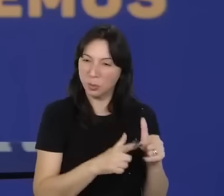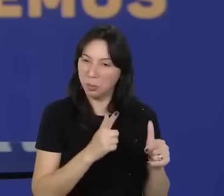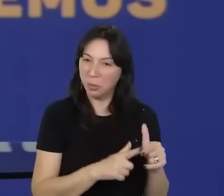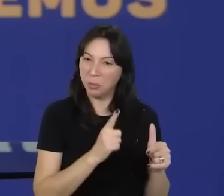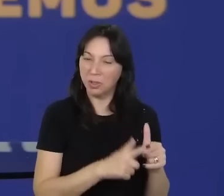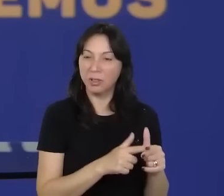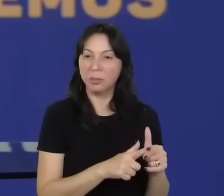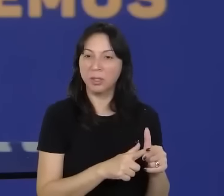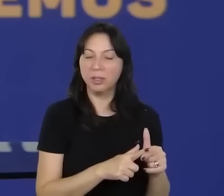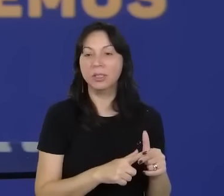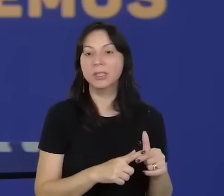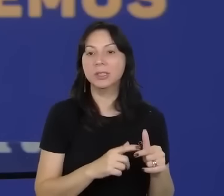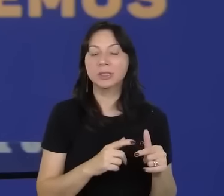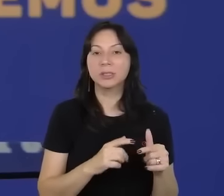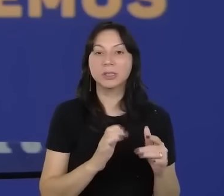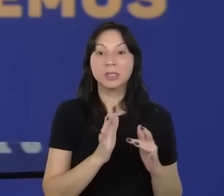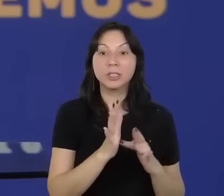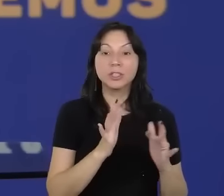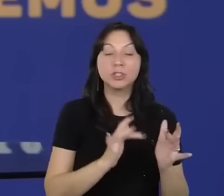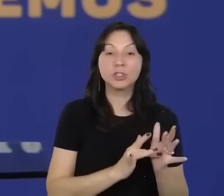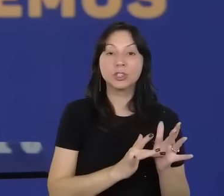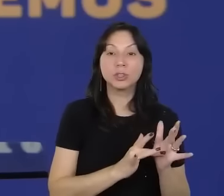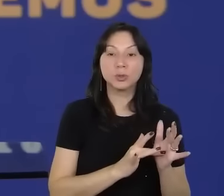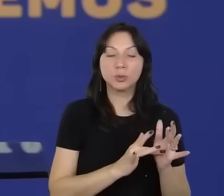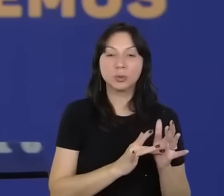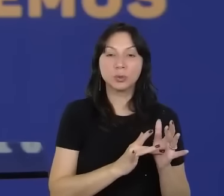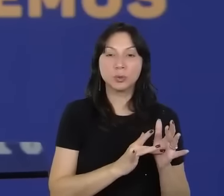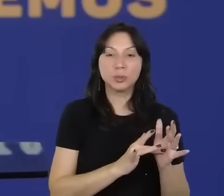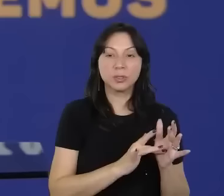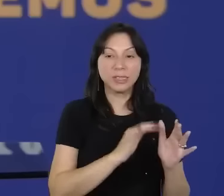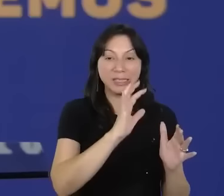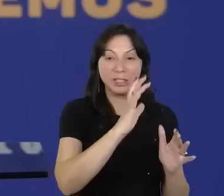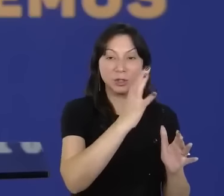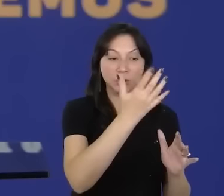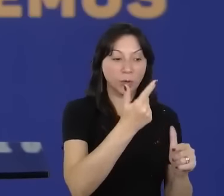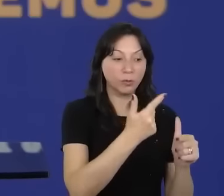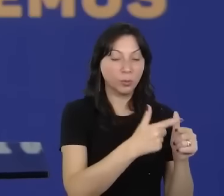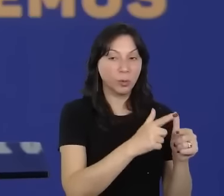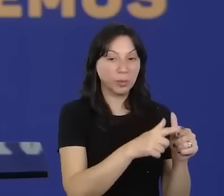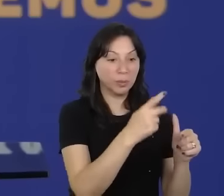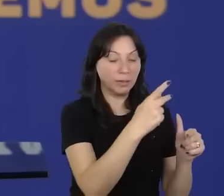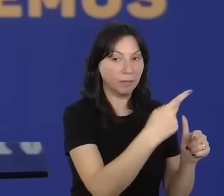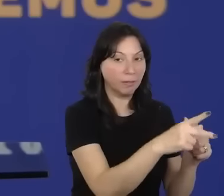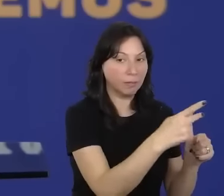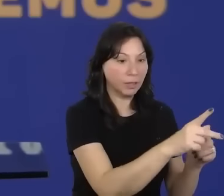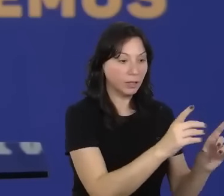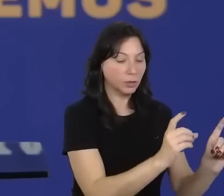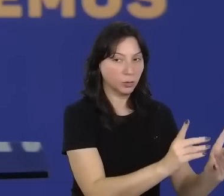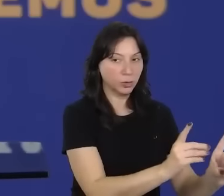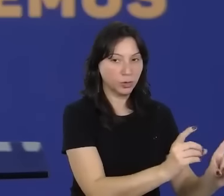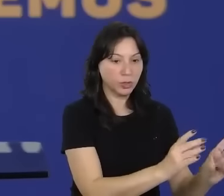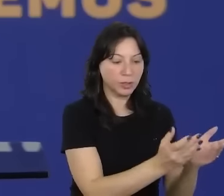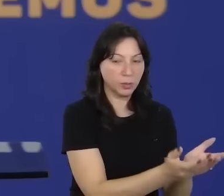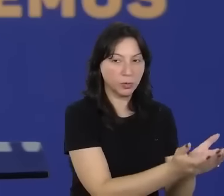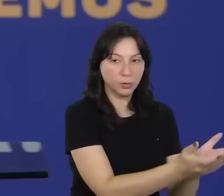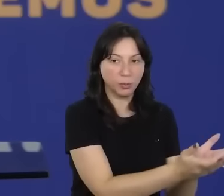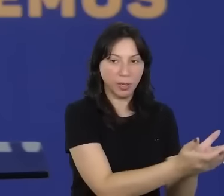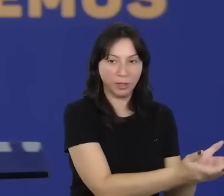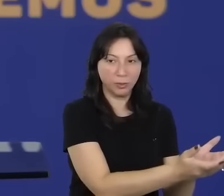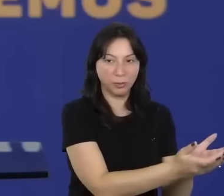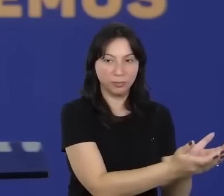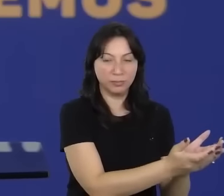e agora Jesus resolve não apenas o problema dos outros Jesus resolve o problema deles e agora eles